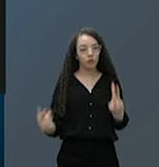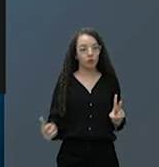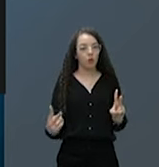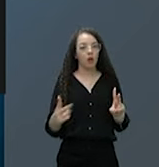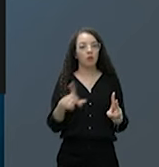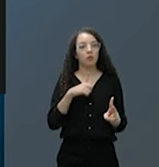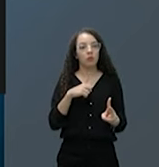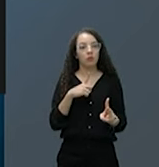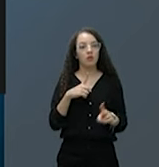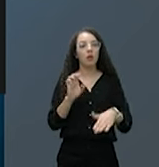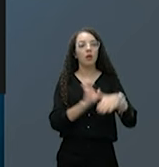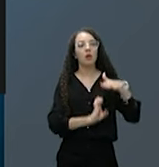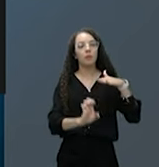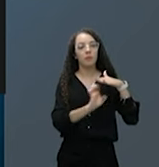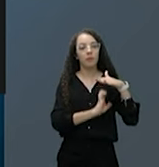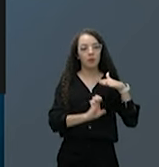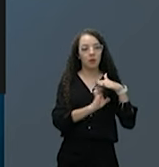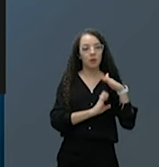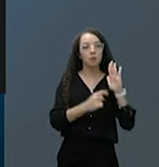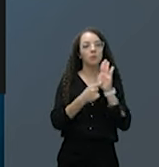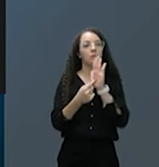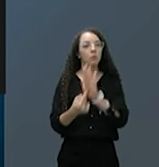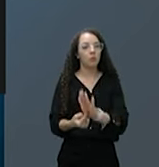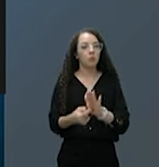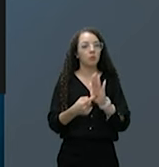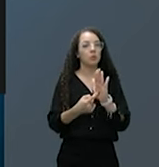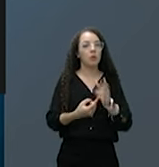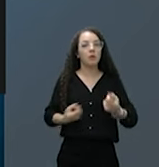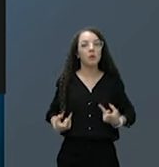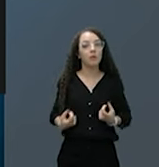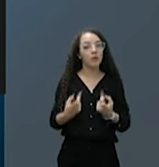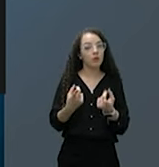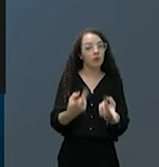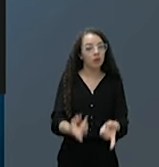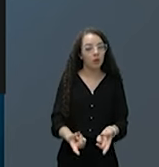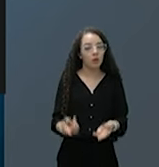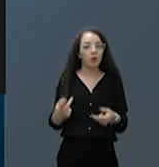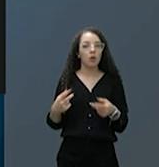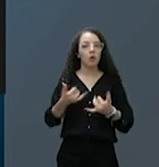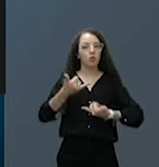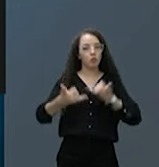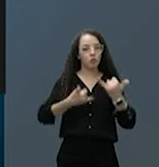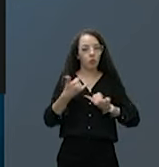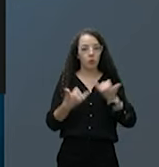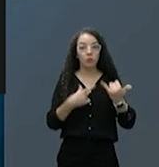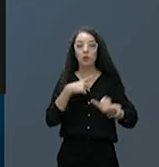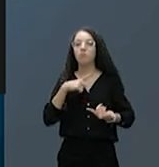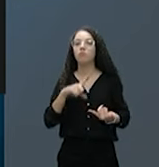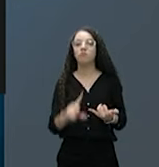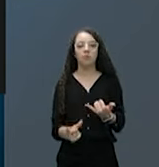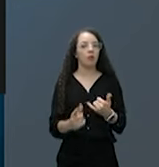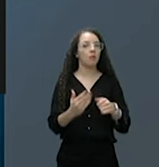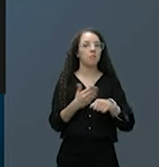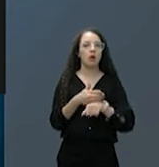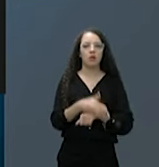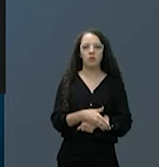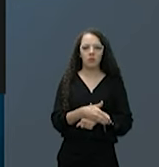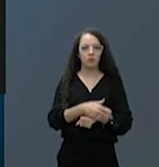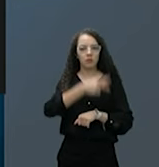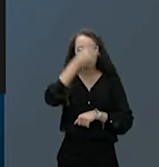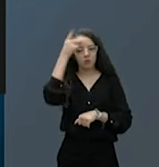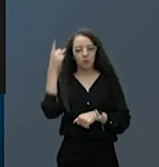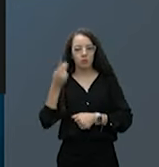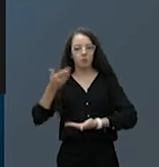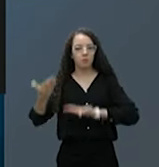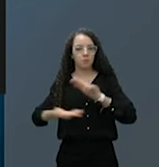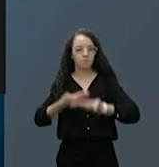à empresa demonstrar que a comercialização dos jogos ocorre sem a sua participação ou dos seus parceiros ou prepostos, ou